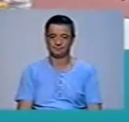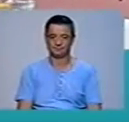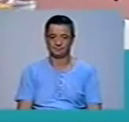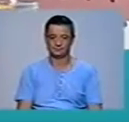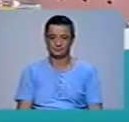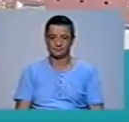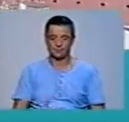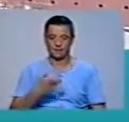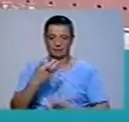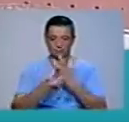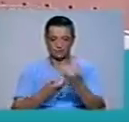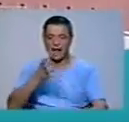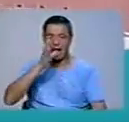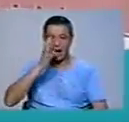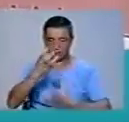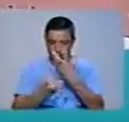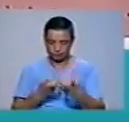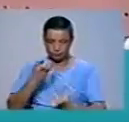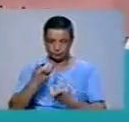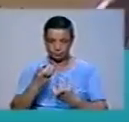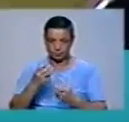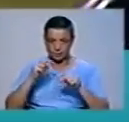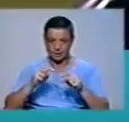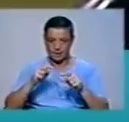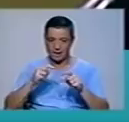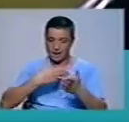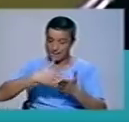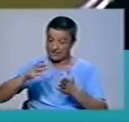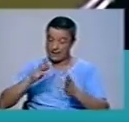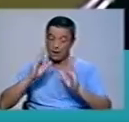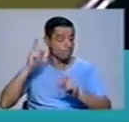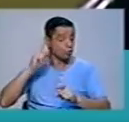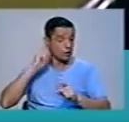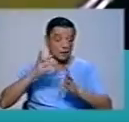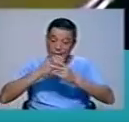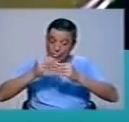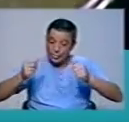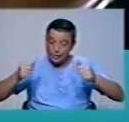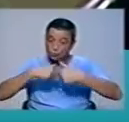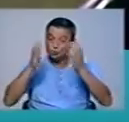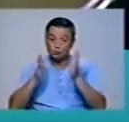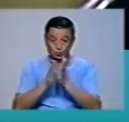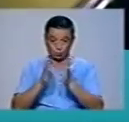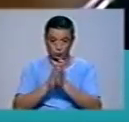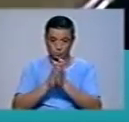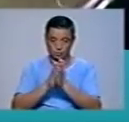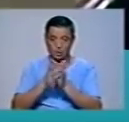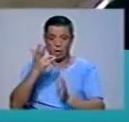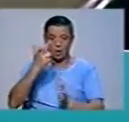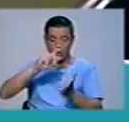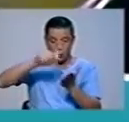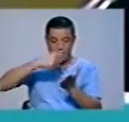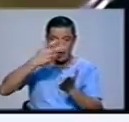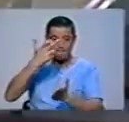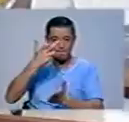Continuamos aqui com a água ao lume. É importante, quando colocarmos a farinha, que a manteiga esteja na totalidade derretida. Portanto, se for necessário, até com a colher de pau, damos um